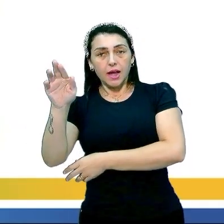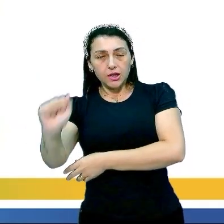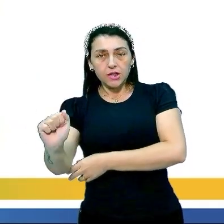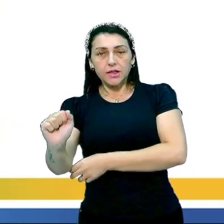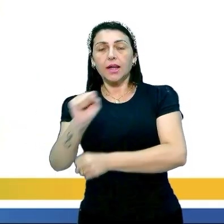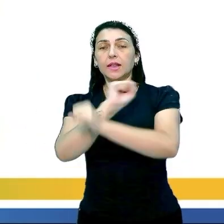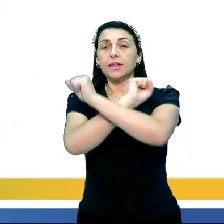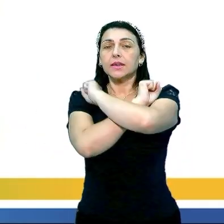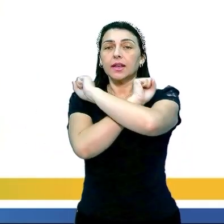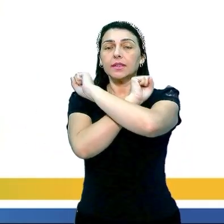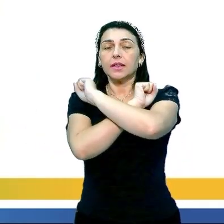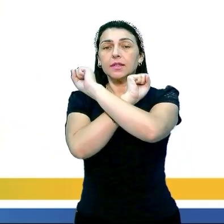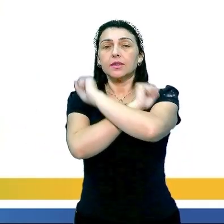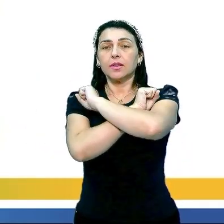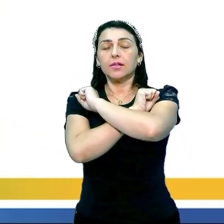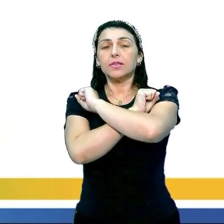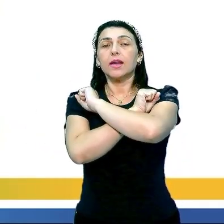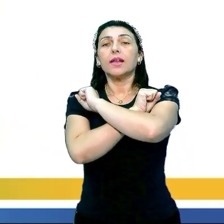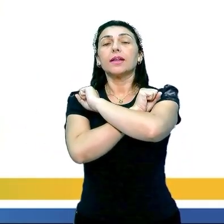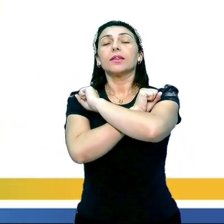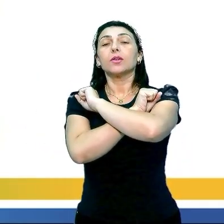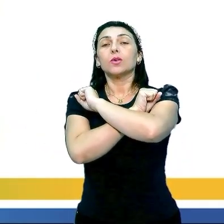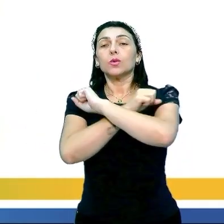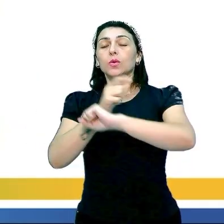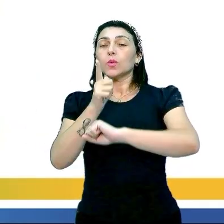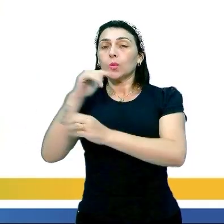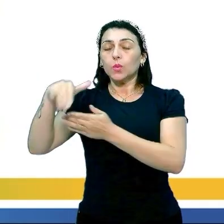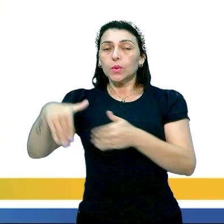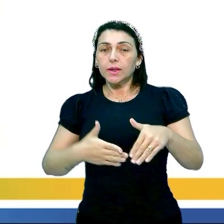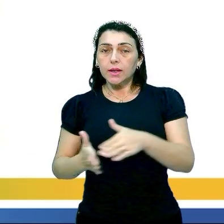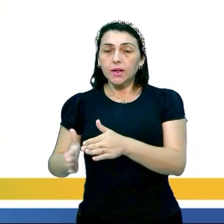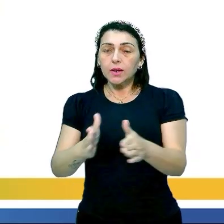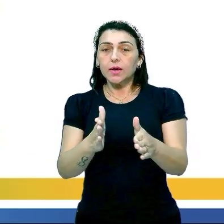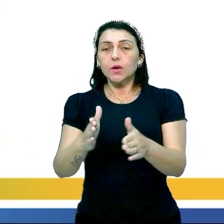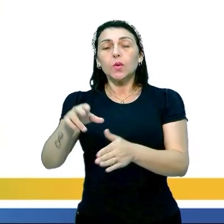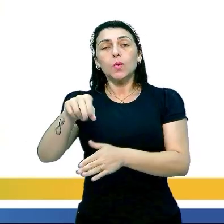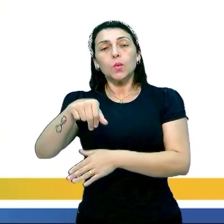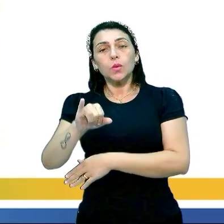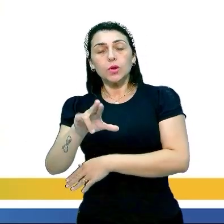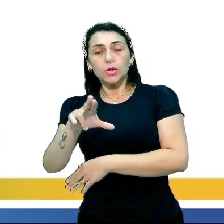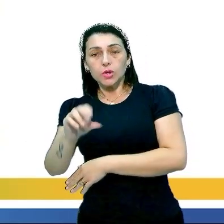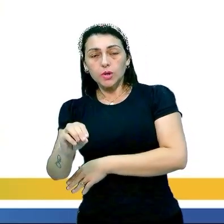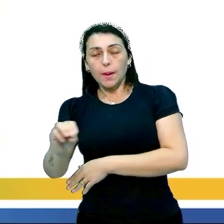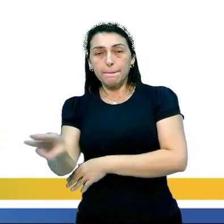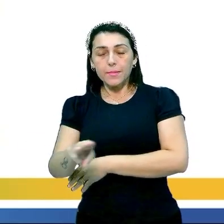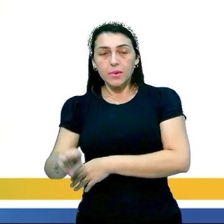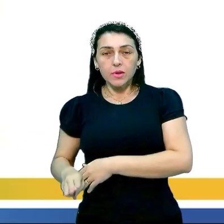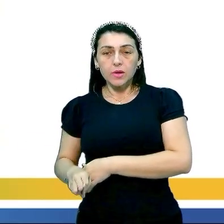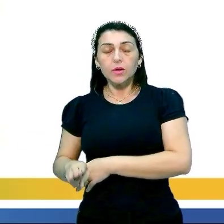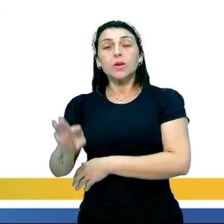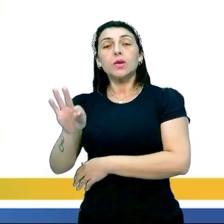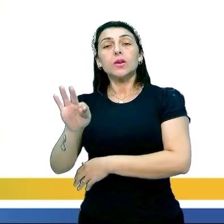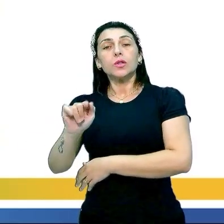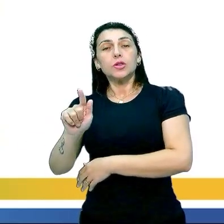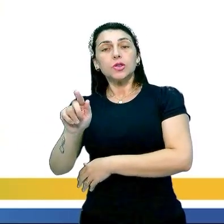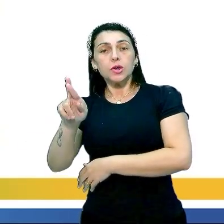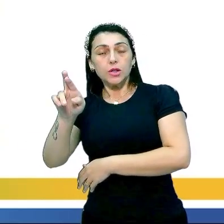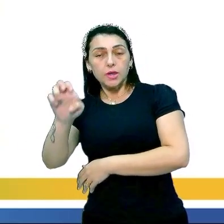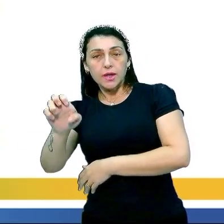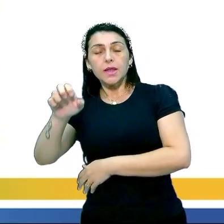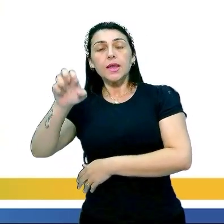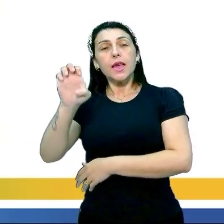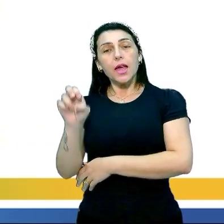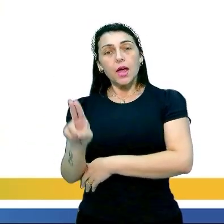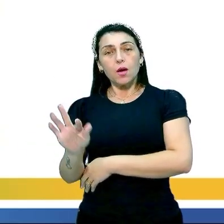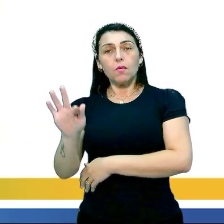sacerdotal, ela circulava pelos rios, no caso do Egito, pelo rio Nilo, no caso da Mesopotâmia, o rio Tigre e o rio